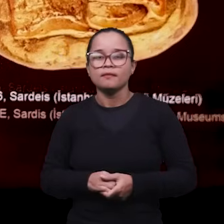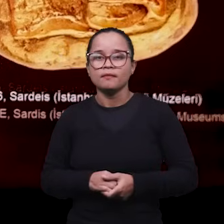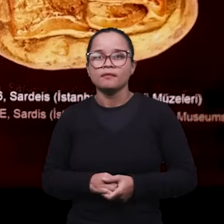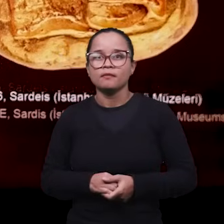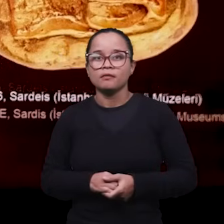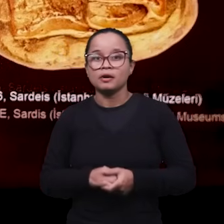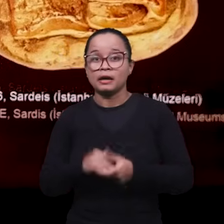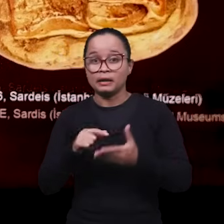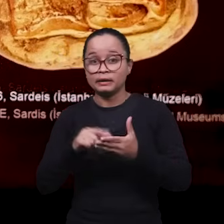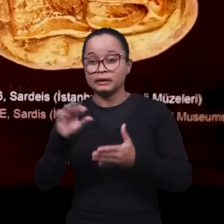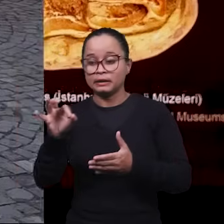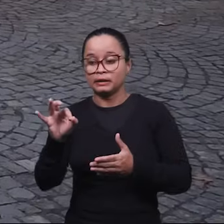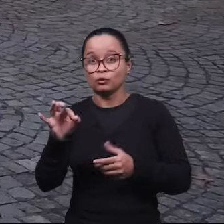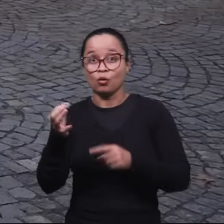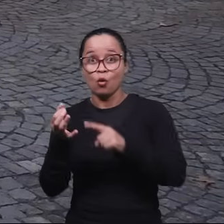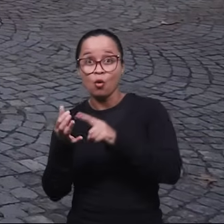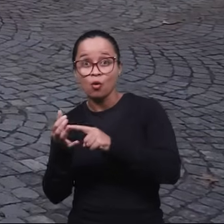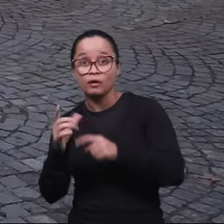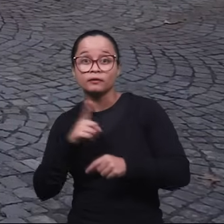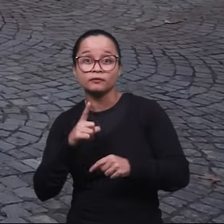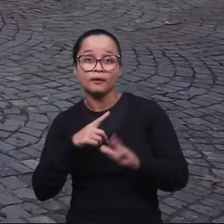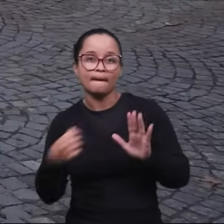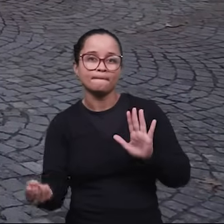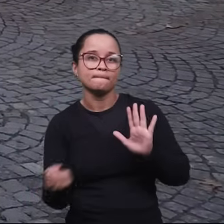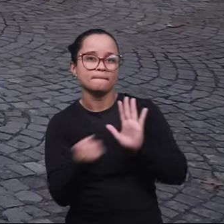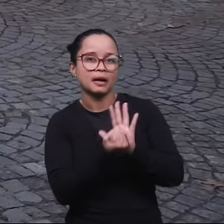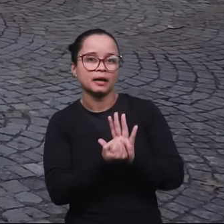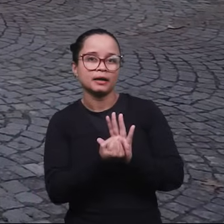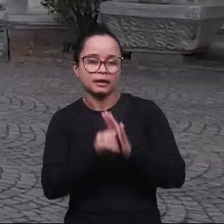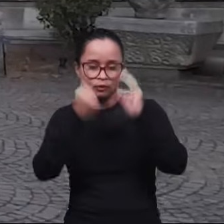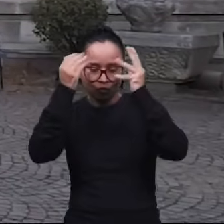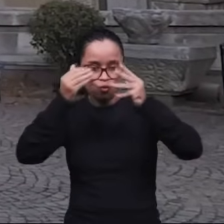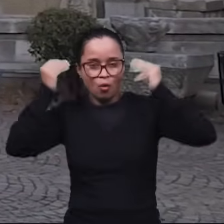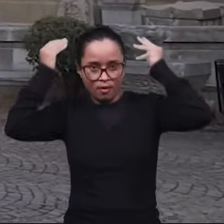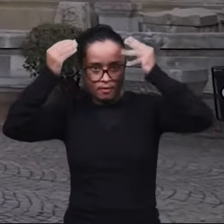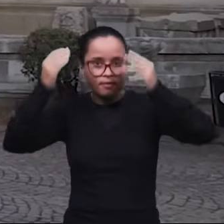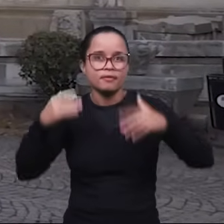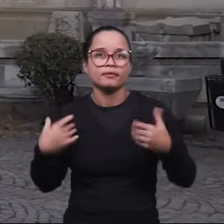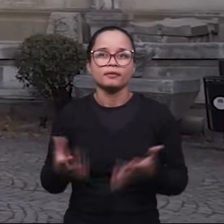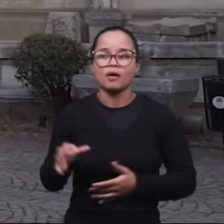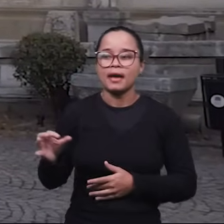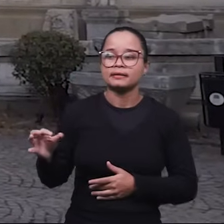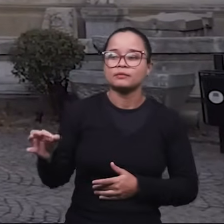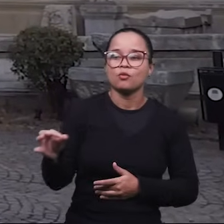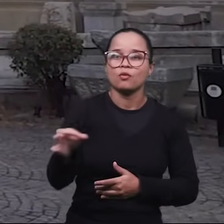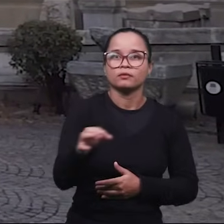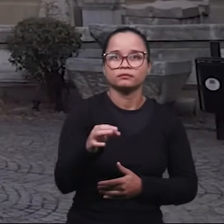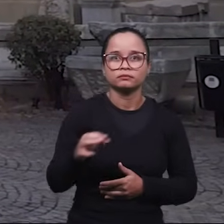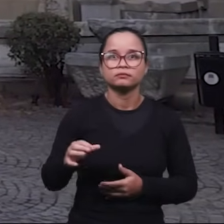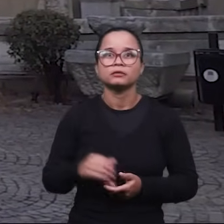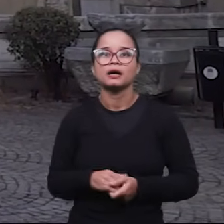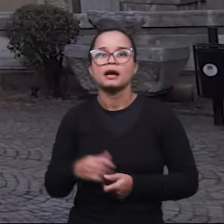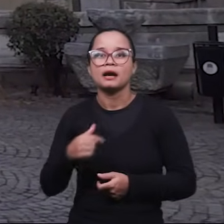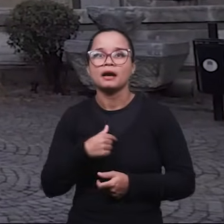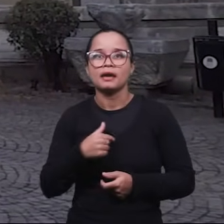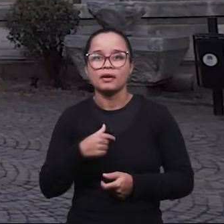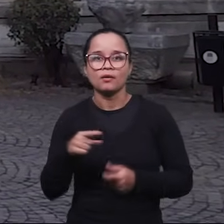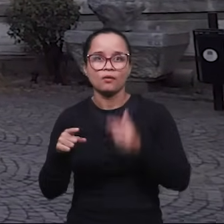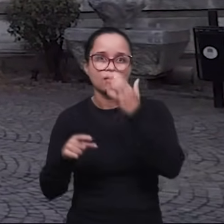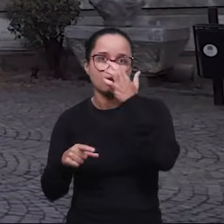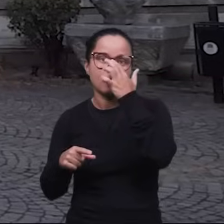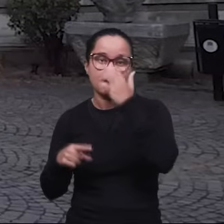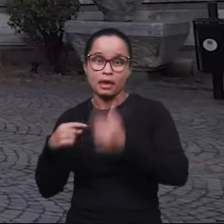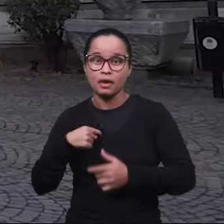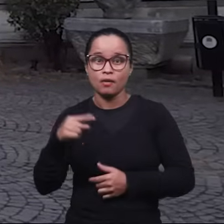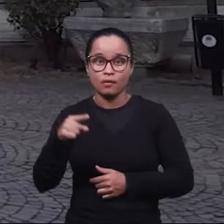no reverso o selo real. Essas moedas eu estive ali